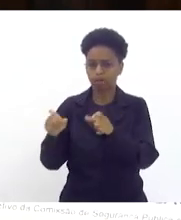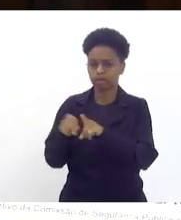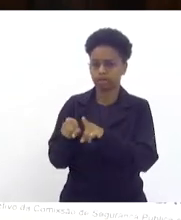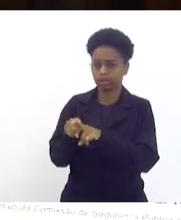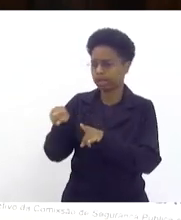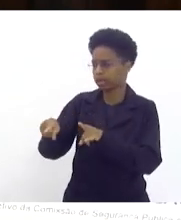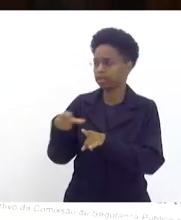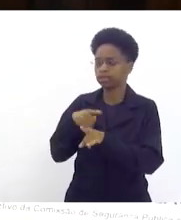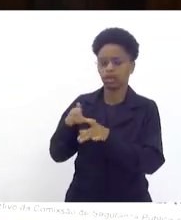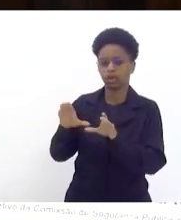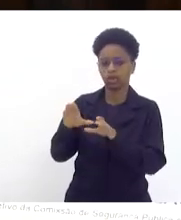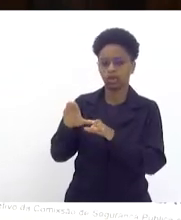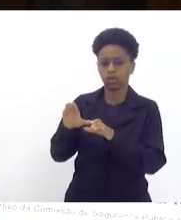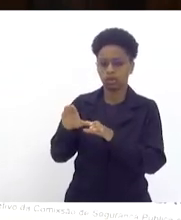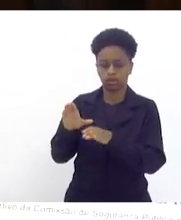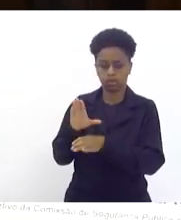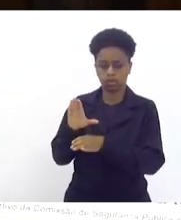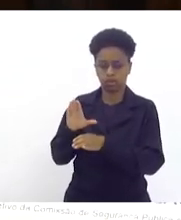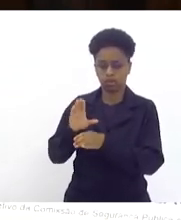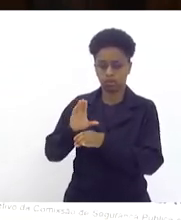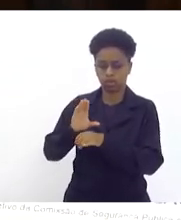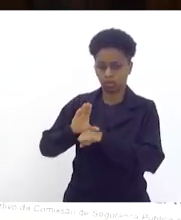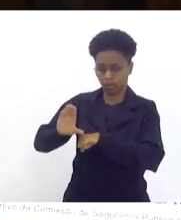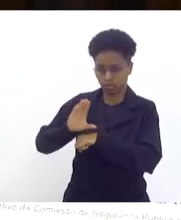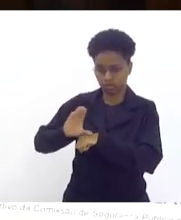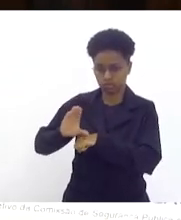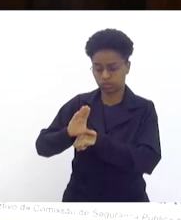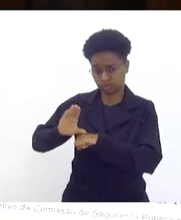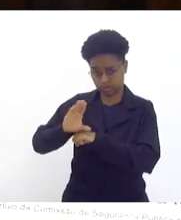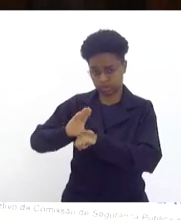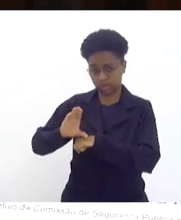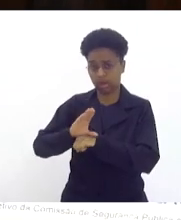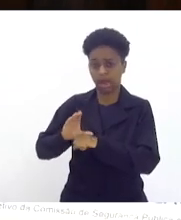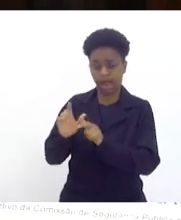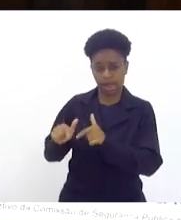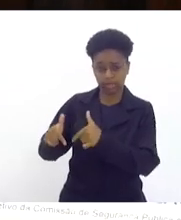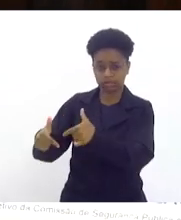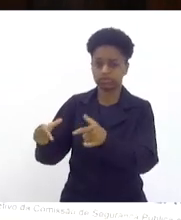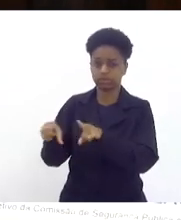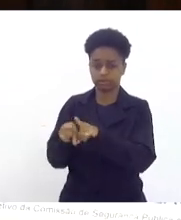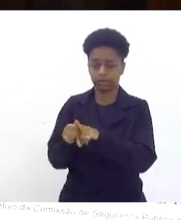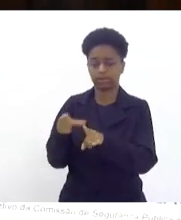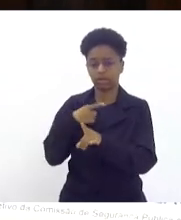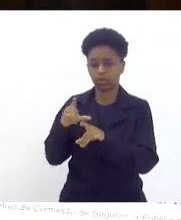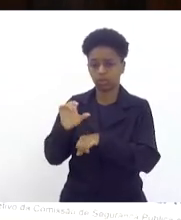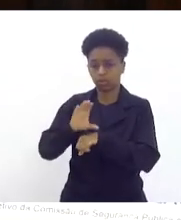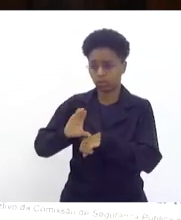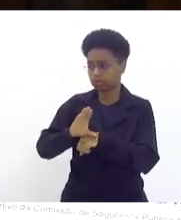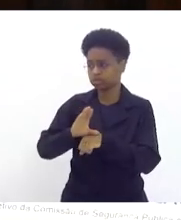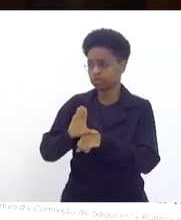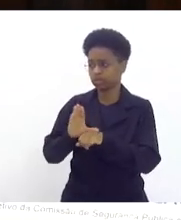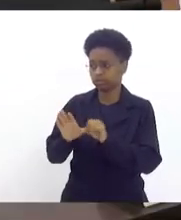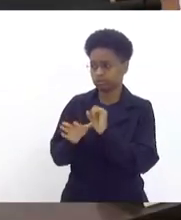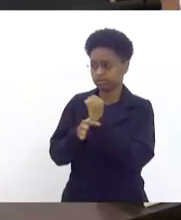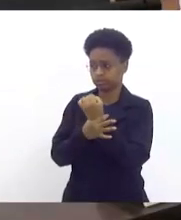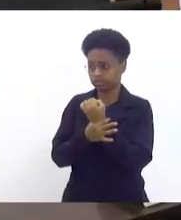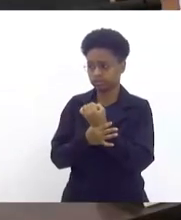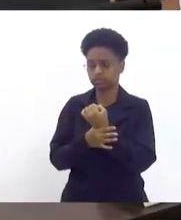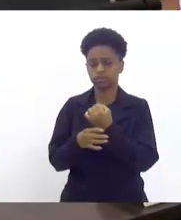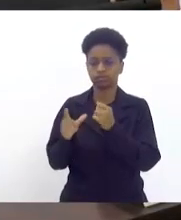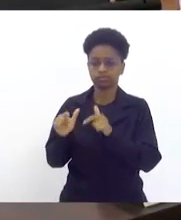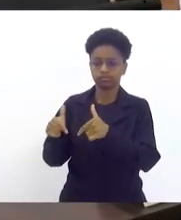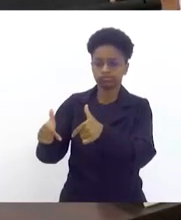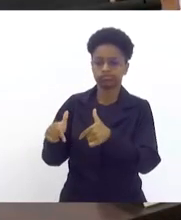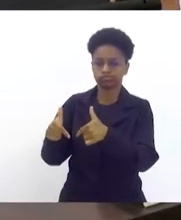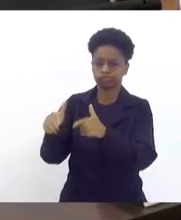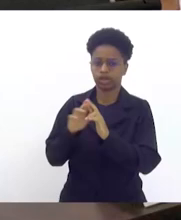os conselhos ativos a gente tem Talvez um dos maiores e mais ativos conselhos comunitários de segurança que se reúne habitualmente da voz